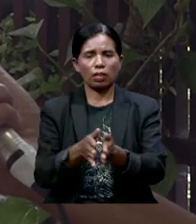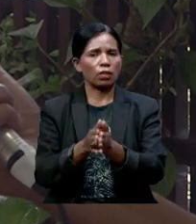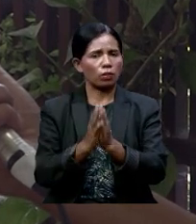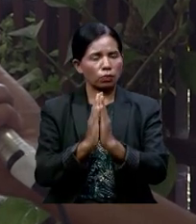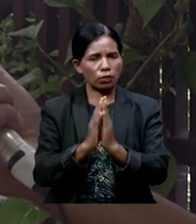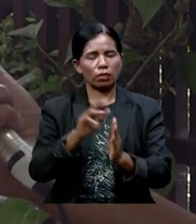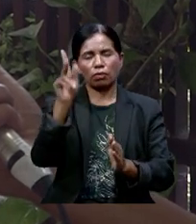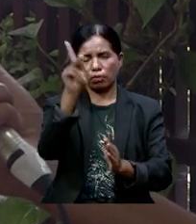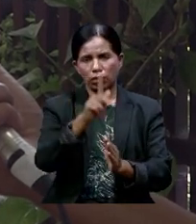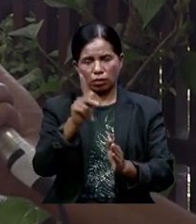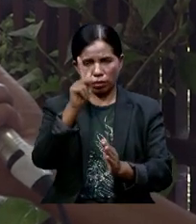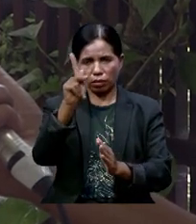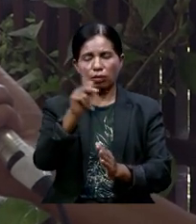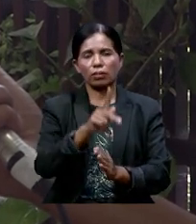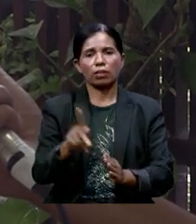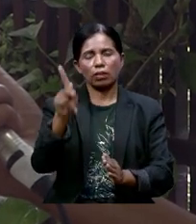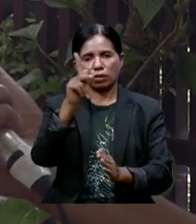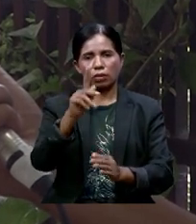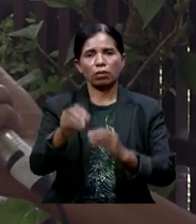fiscalização preventiva va tribunal.